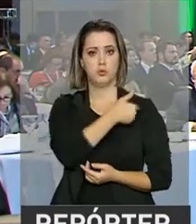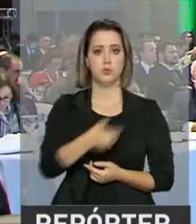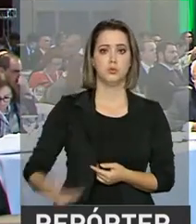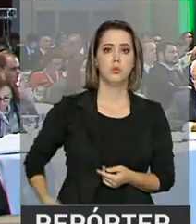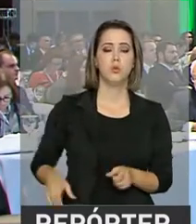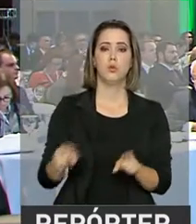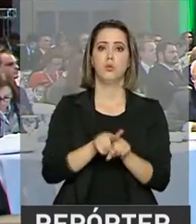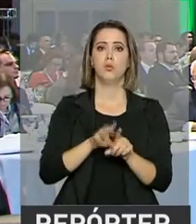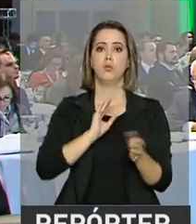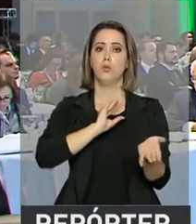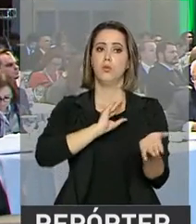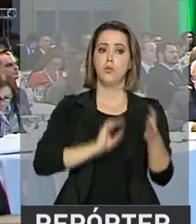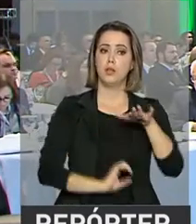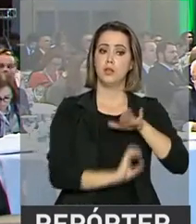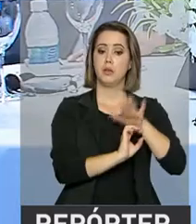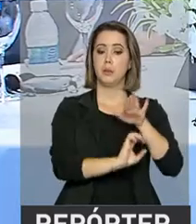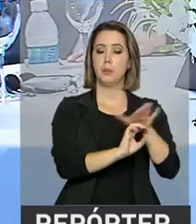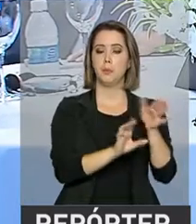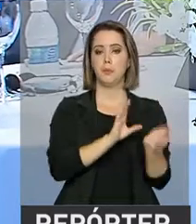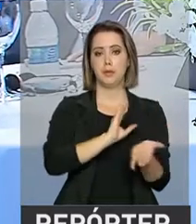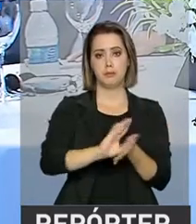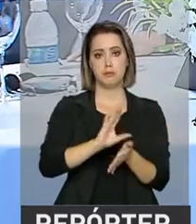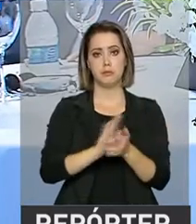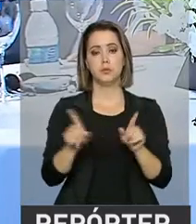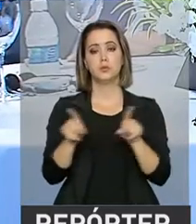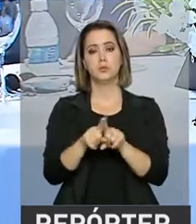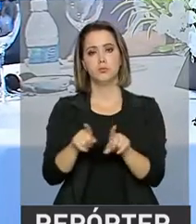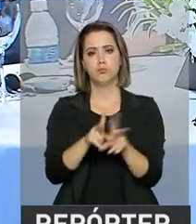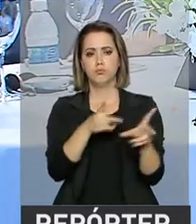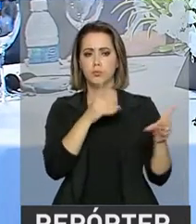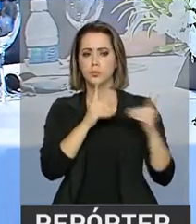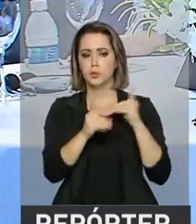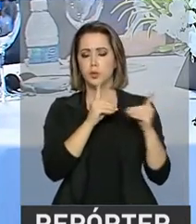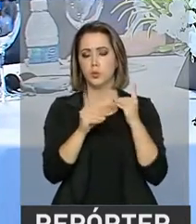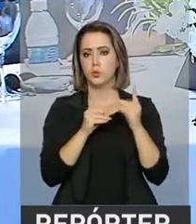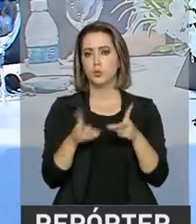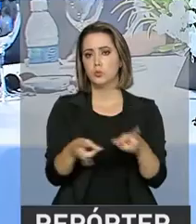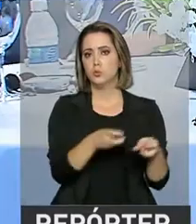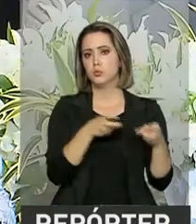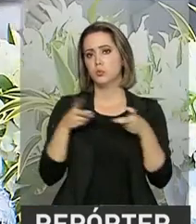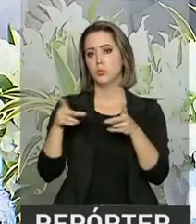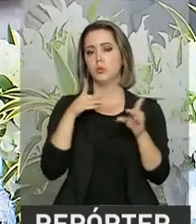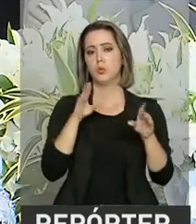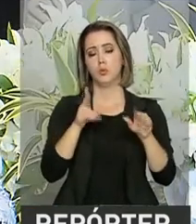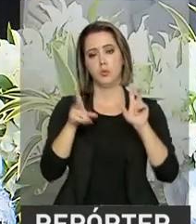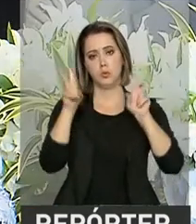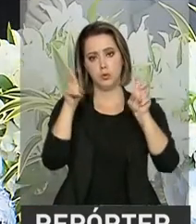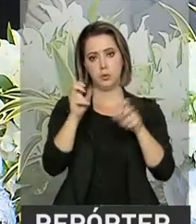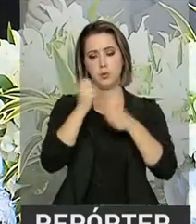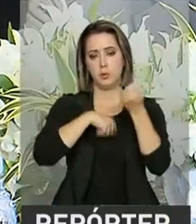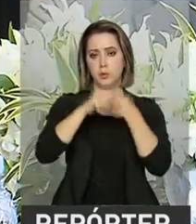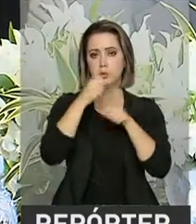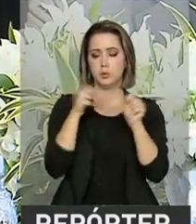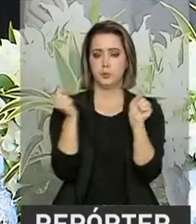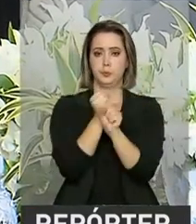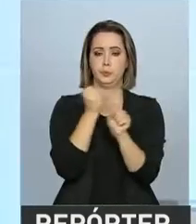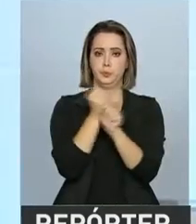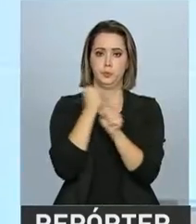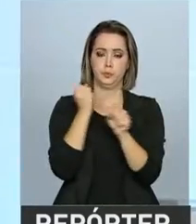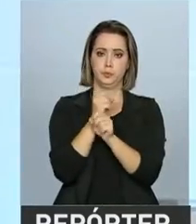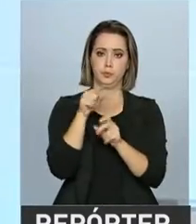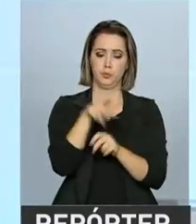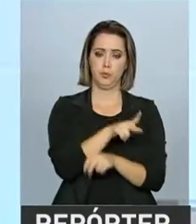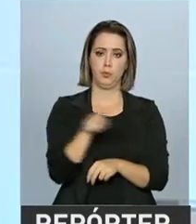brasileiro e investidores debateram sobre as perspectivas brasileiras em relação a temas como economia e infraestrutura.